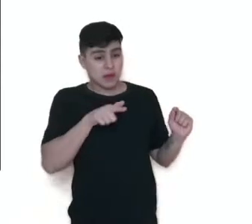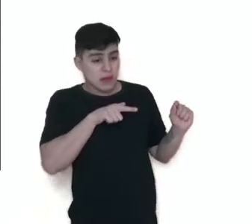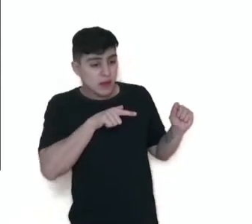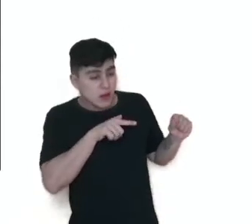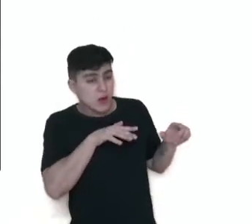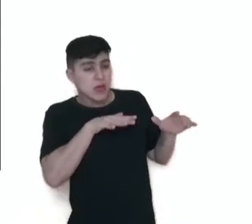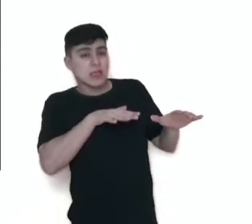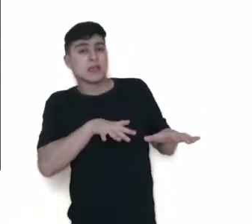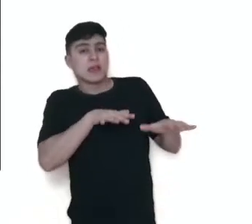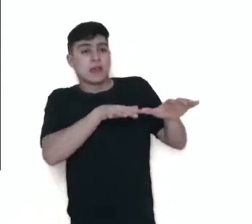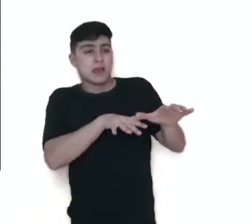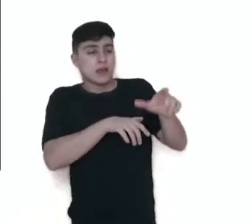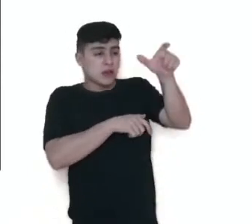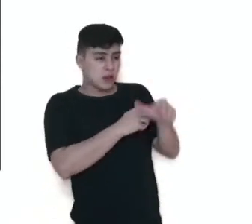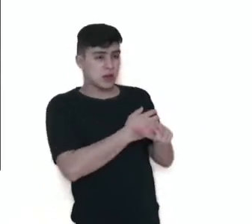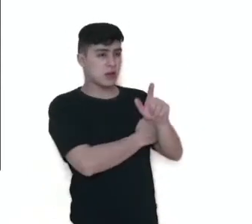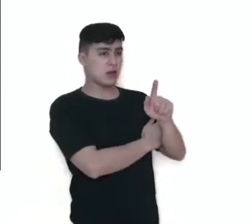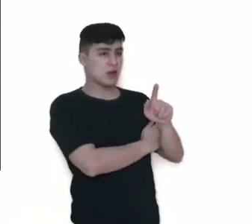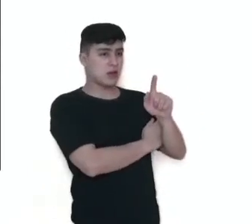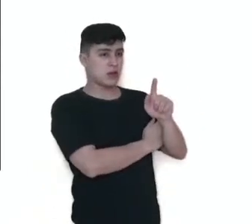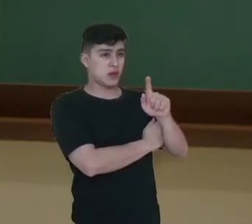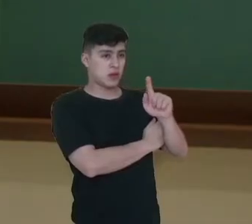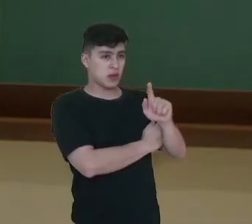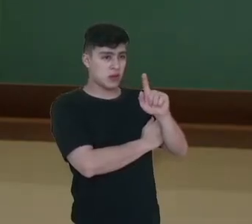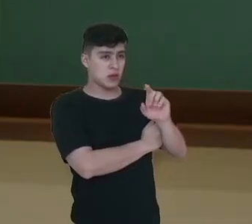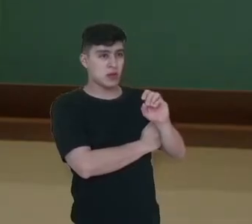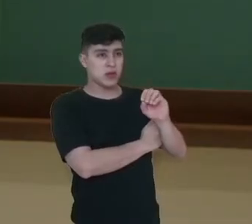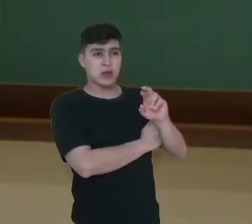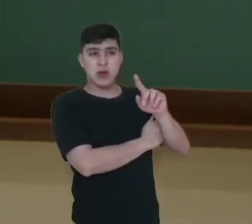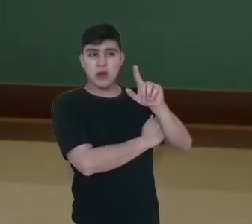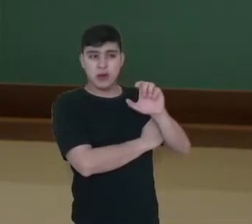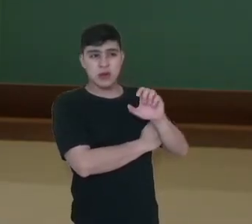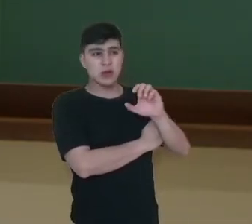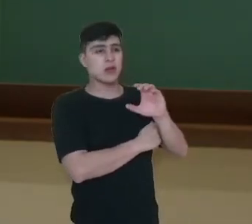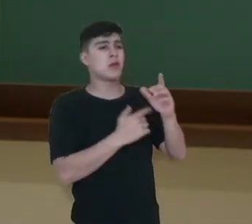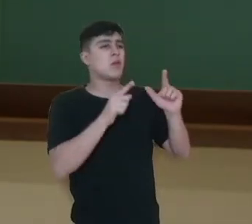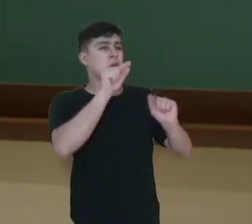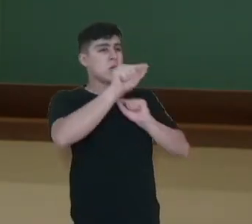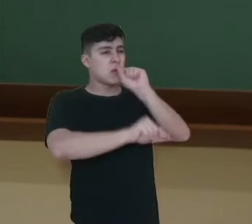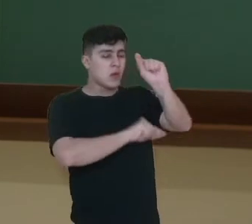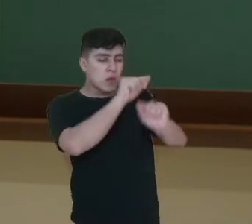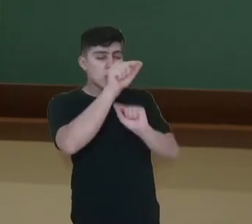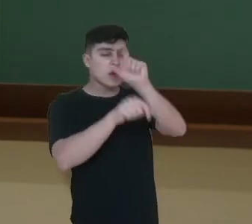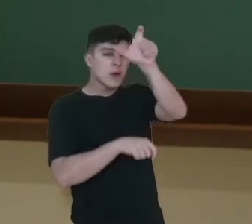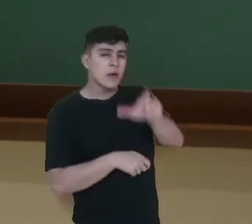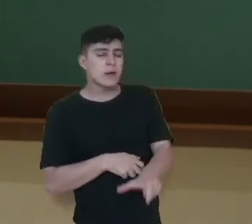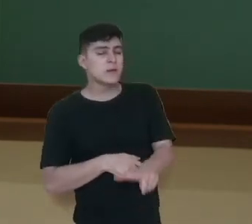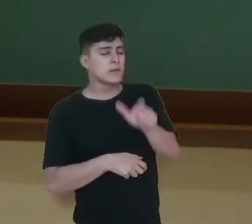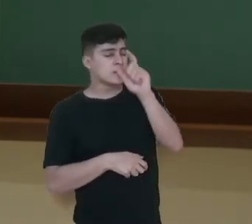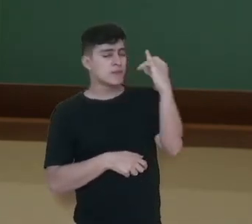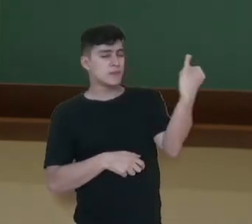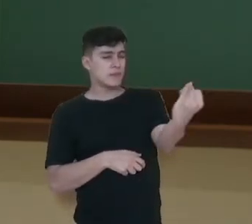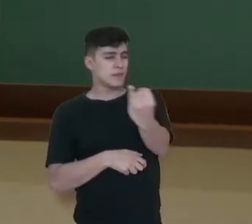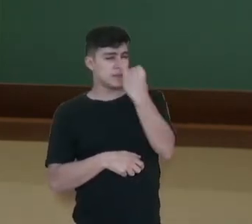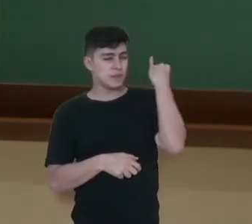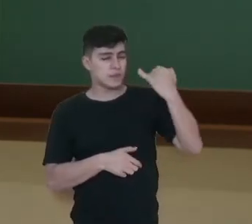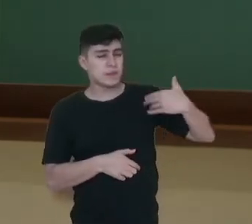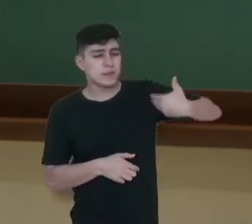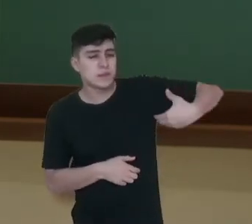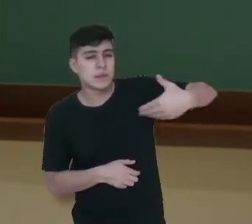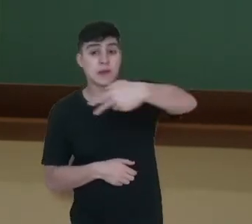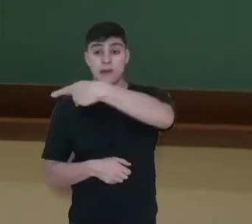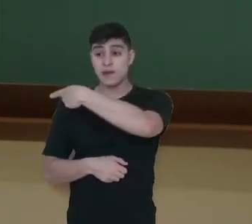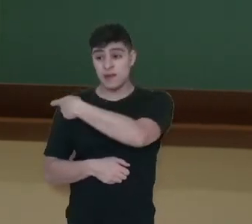entregue ao George Washington, que vai ser uma figura muito, muito importante, posteriormente,